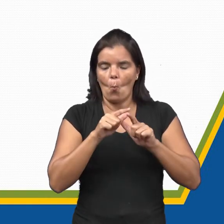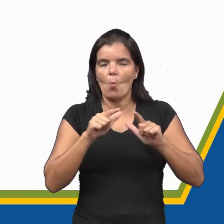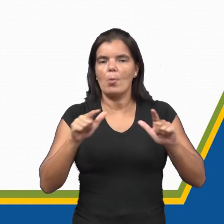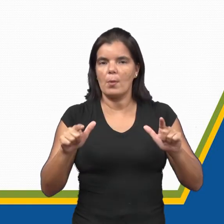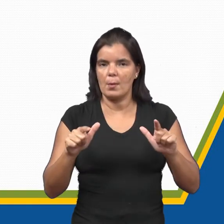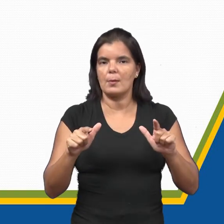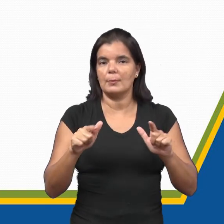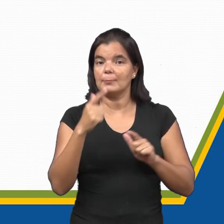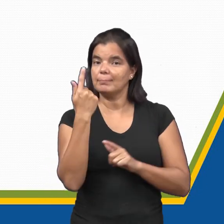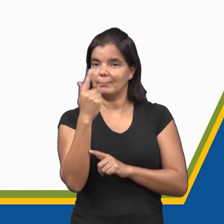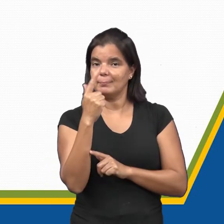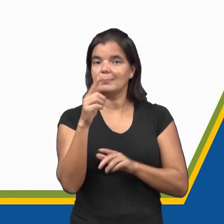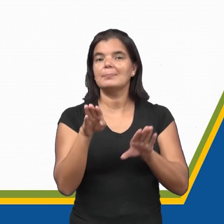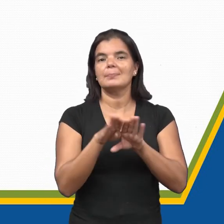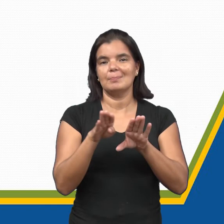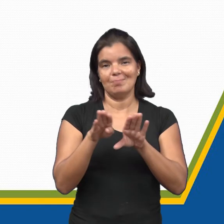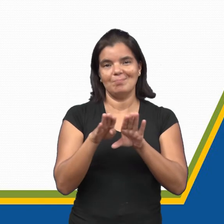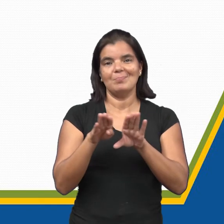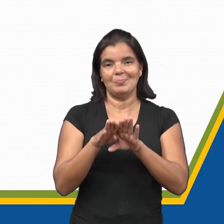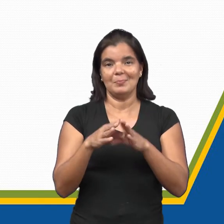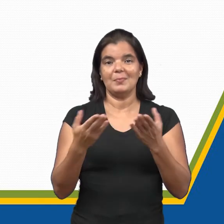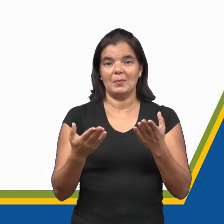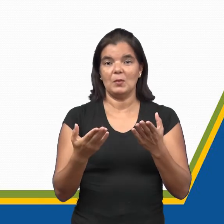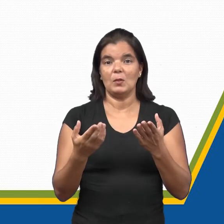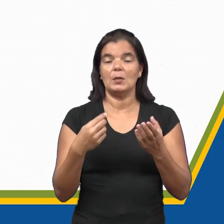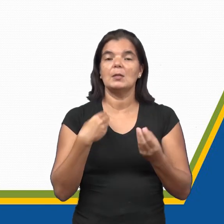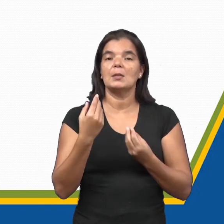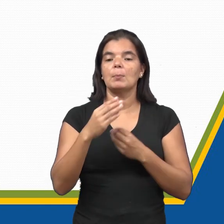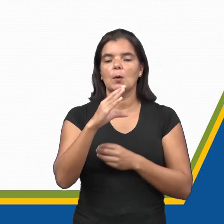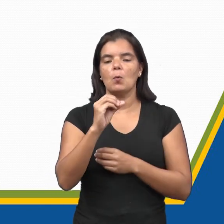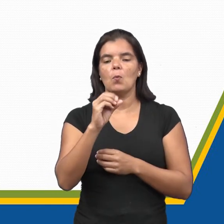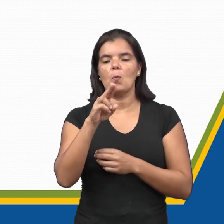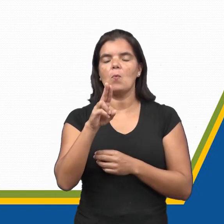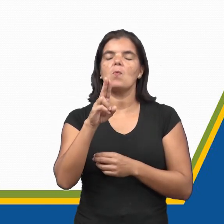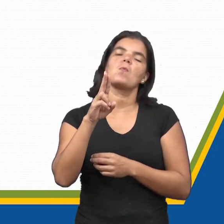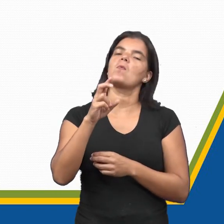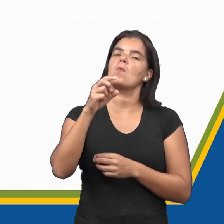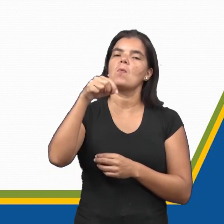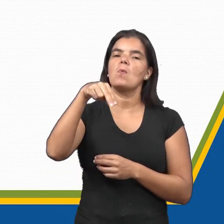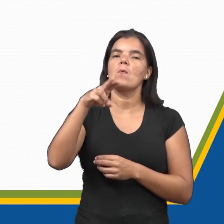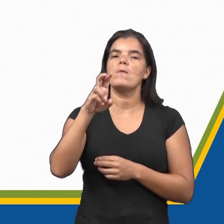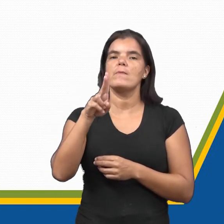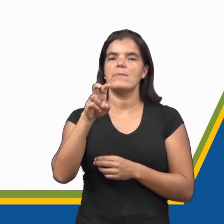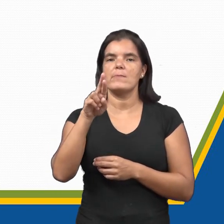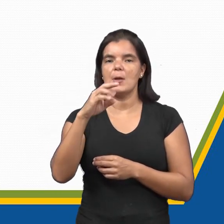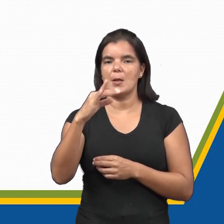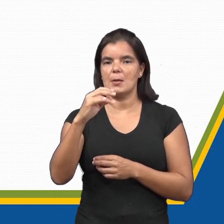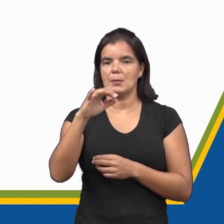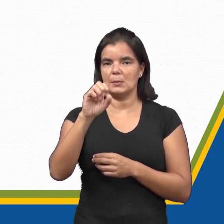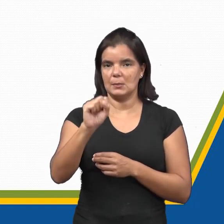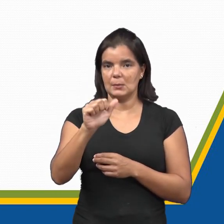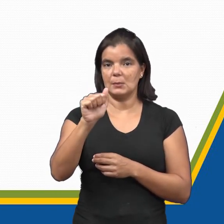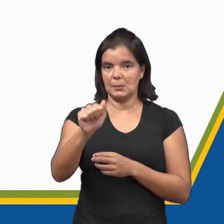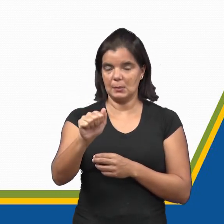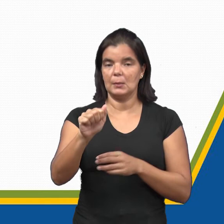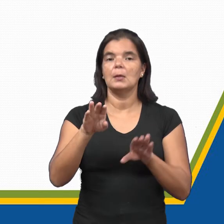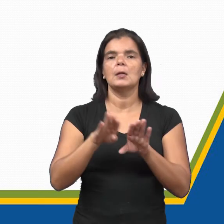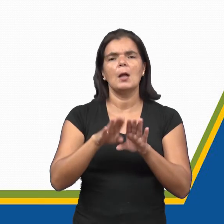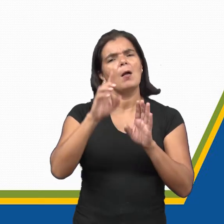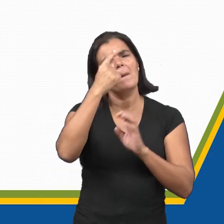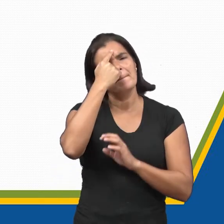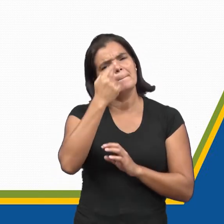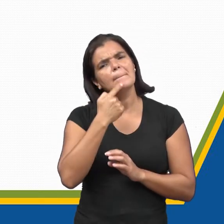formas geométricas, planas, côncavas e convexas. E aí, essa imagem e a imagem anterior, elas já